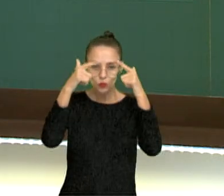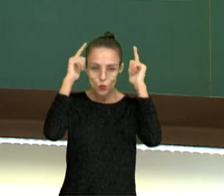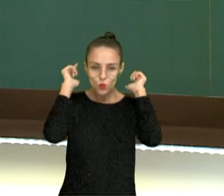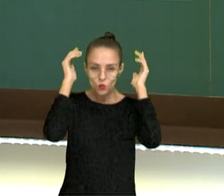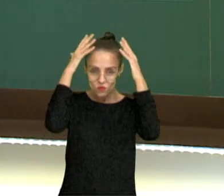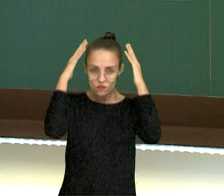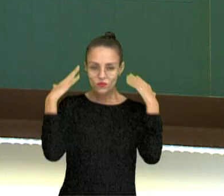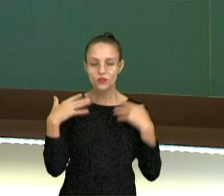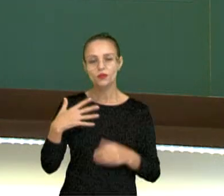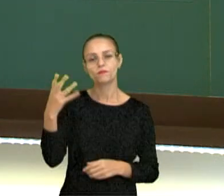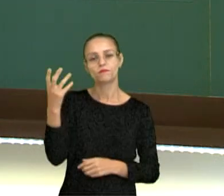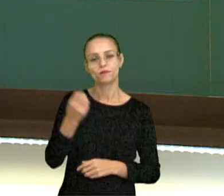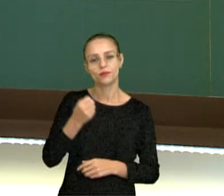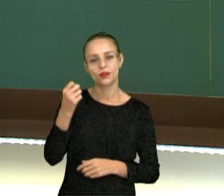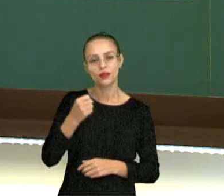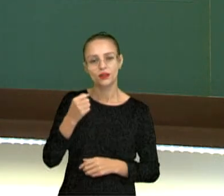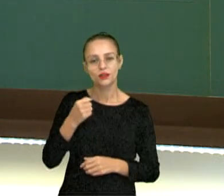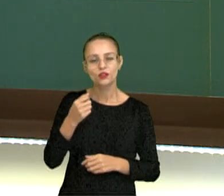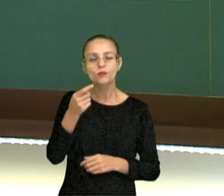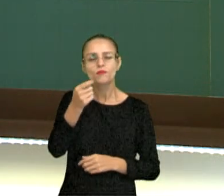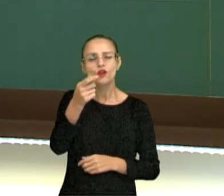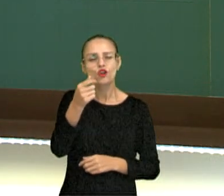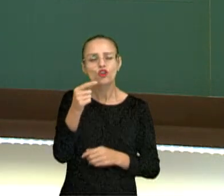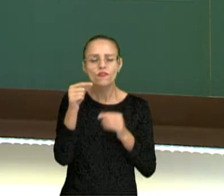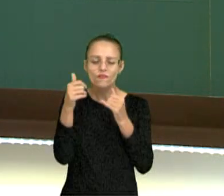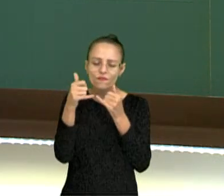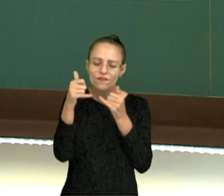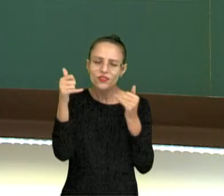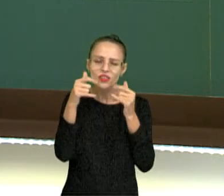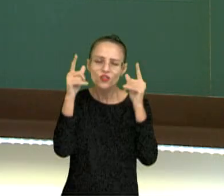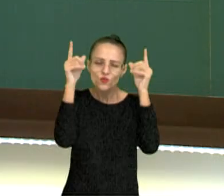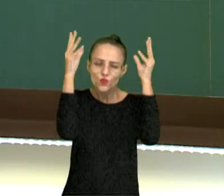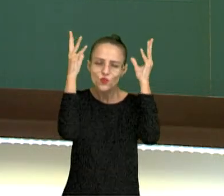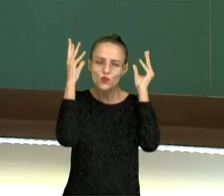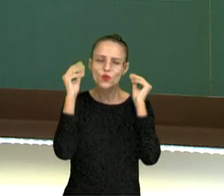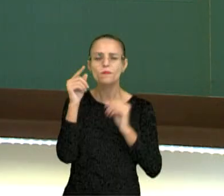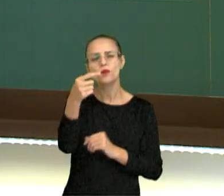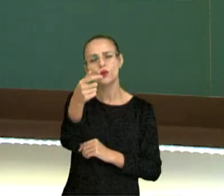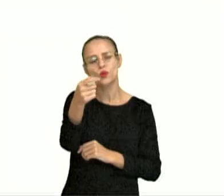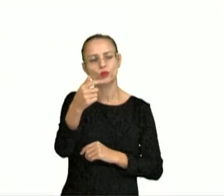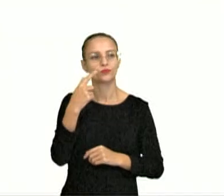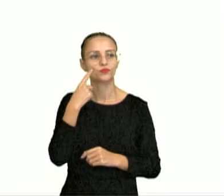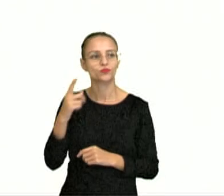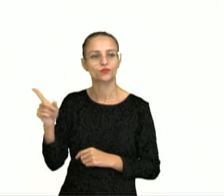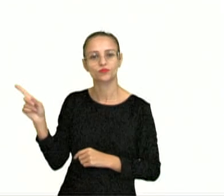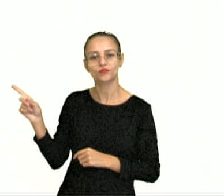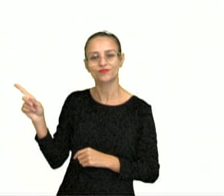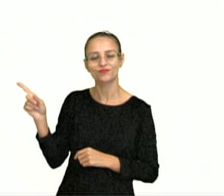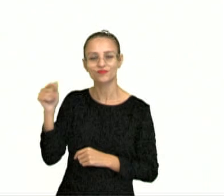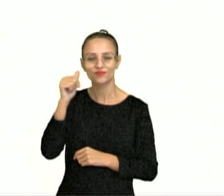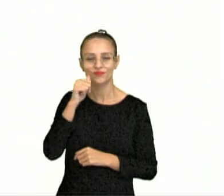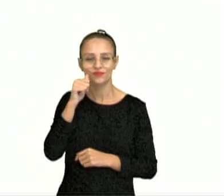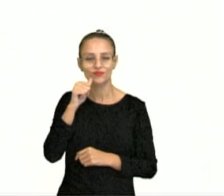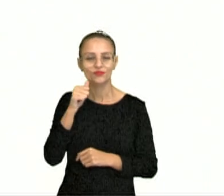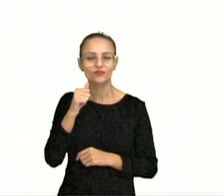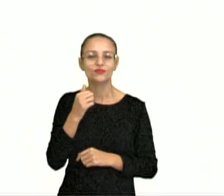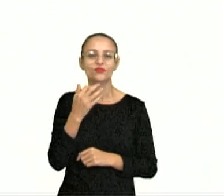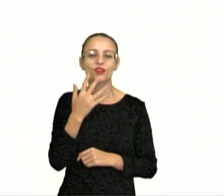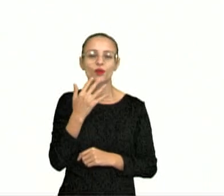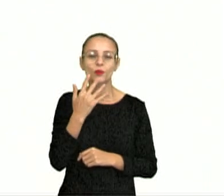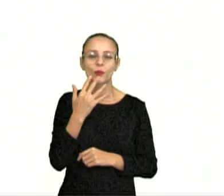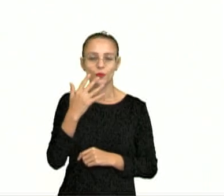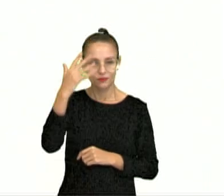mais brancos e mais ralos, mais fininhos, pouquinho o cabelo. Olhem aqui a senhorinha, a coloração do